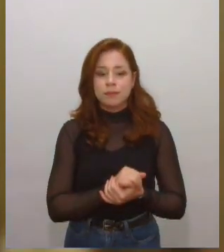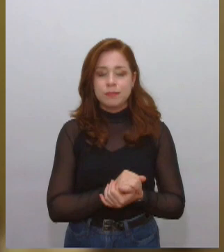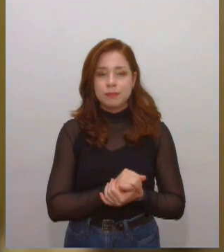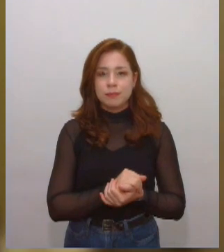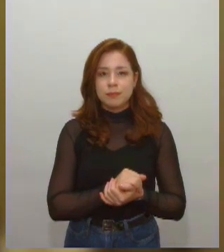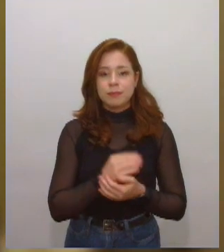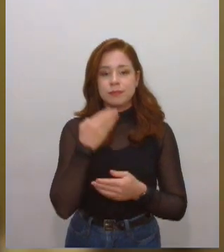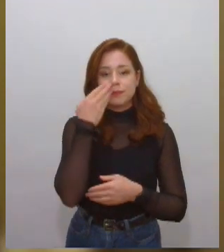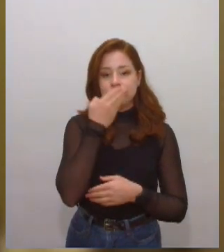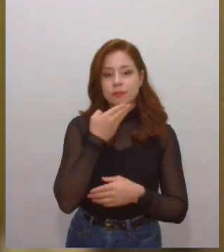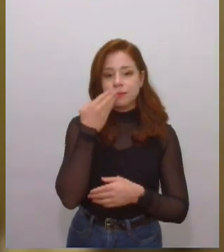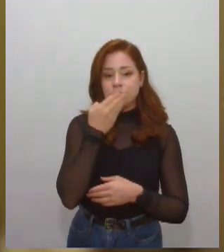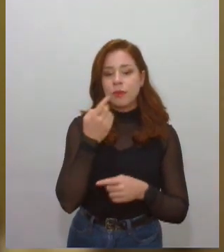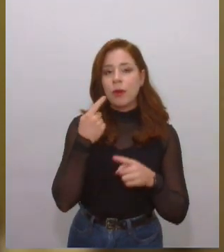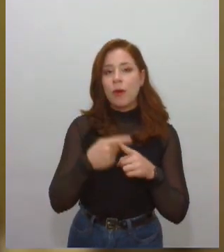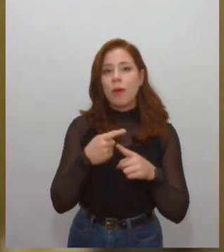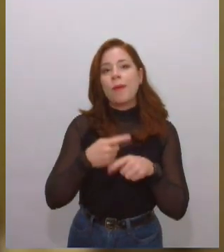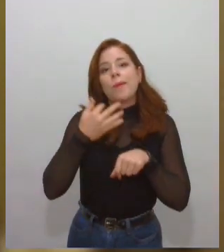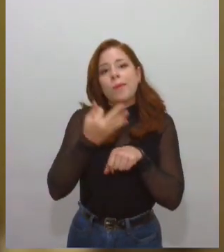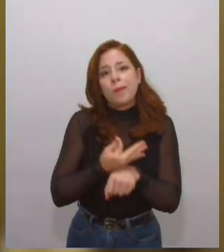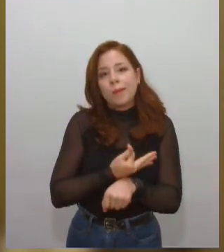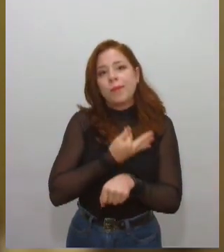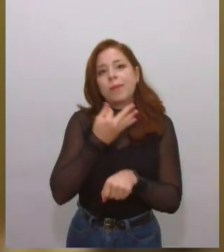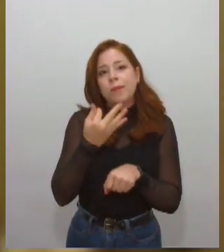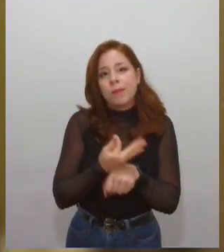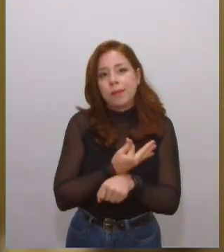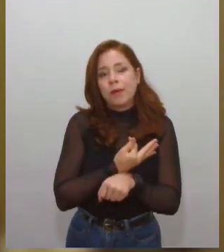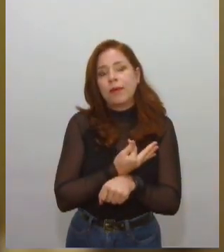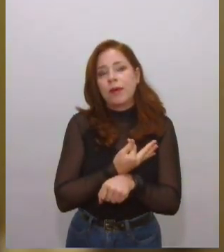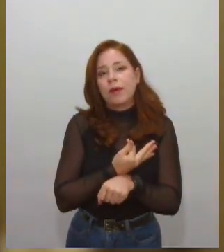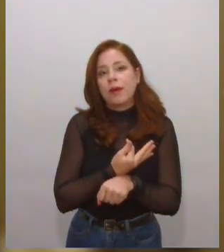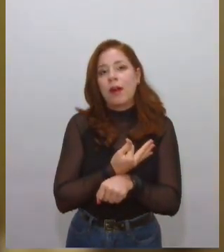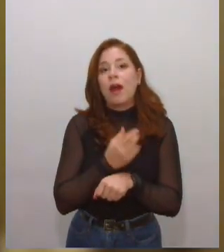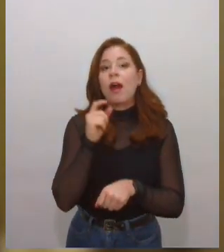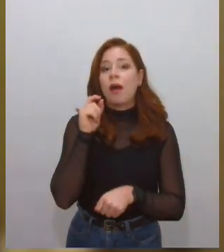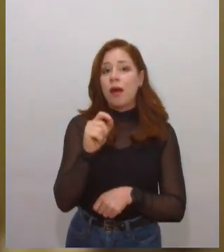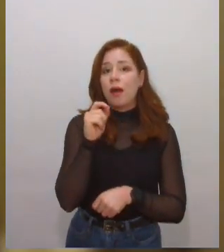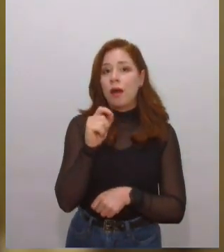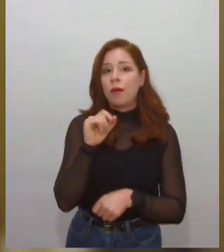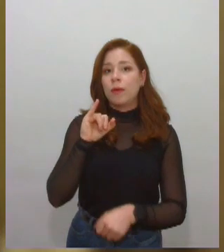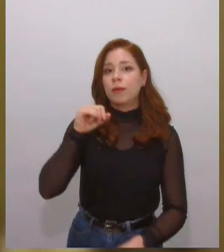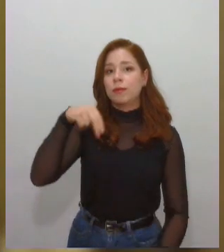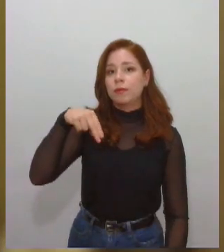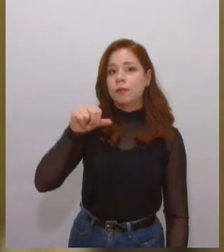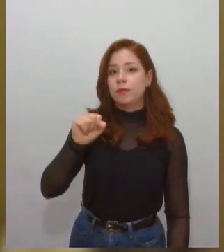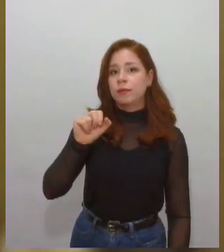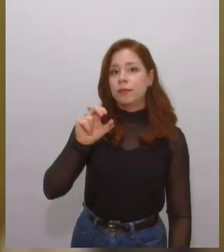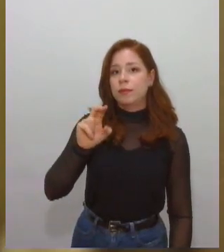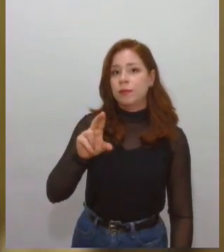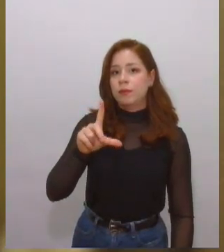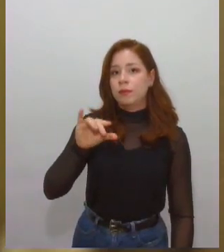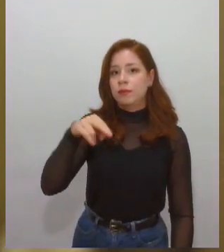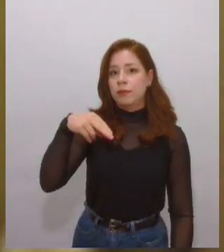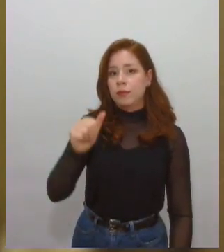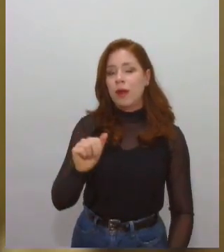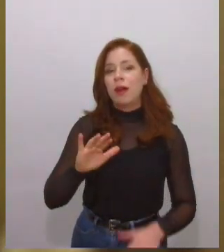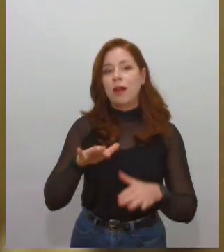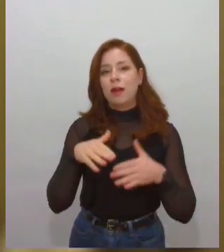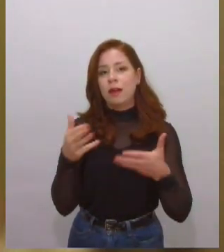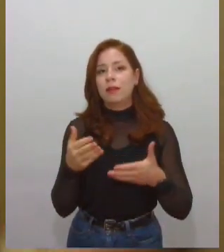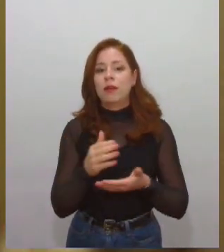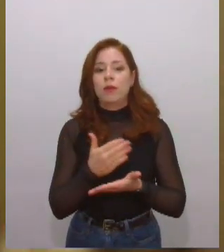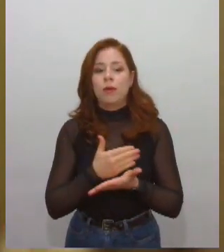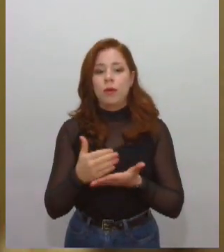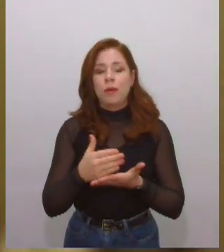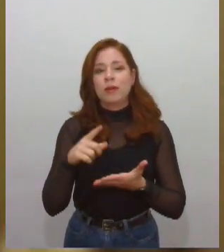uma resistência à insulina. E aí a gente começa a ver as complicações. Se instala o diabetes, nesse caso, o diabetes tipo 2, que é o diabetes que antes